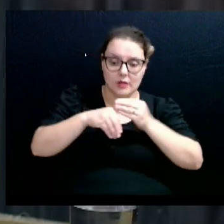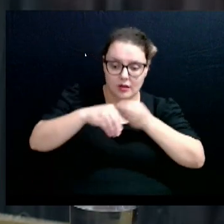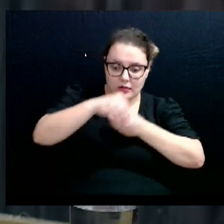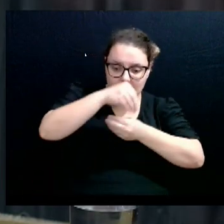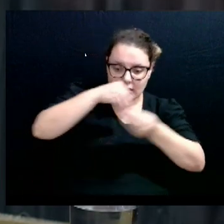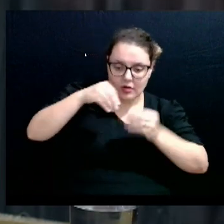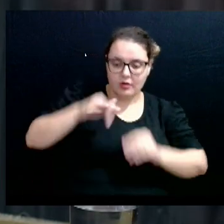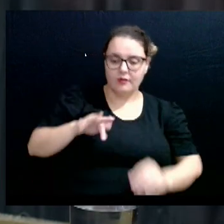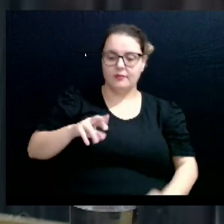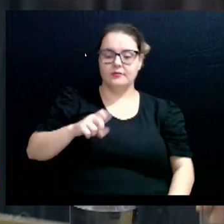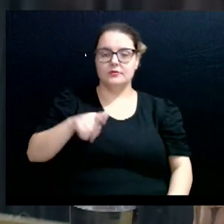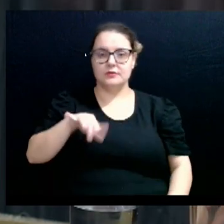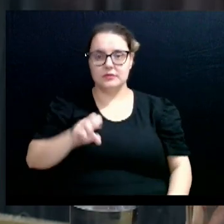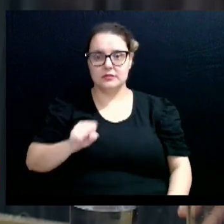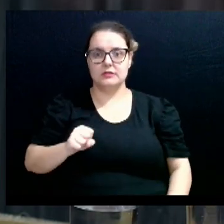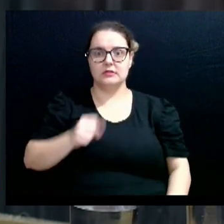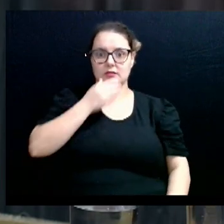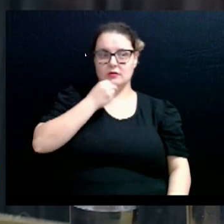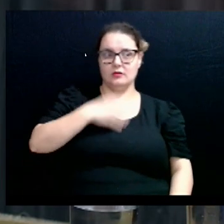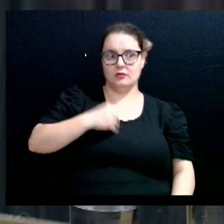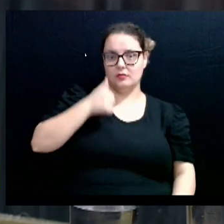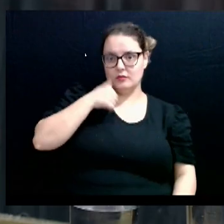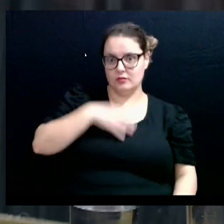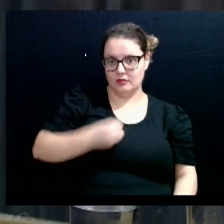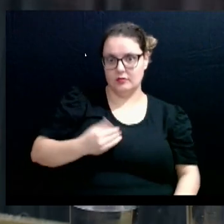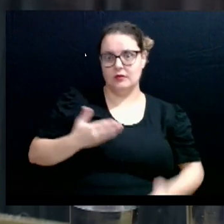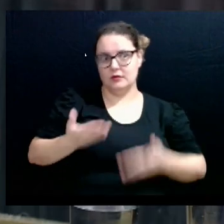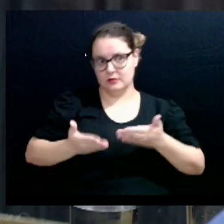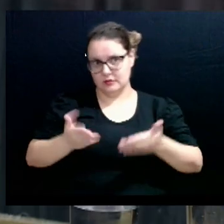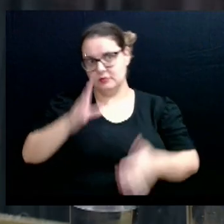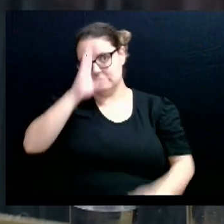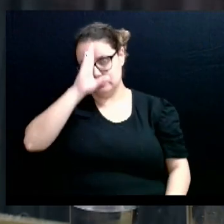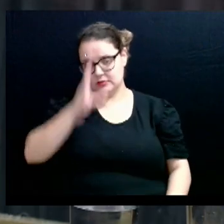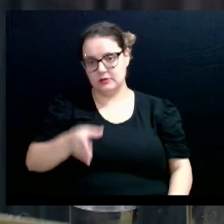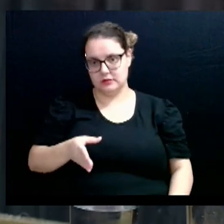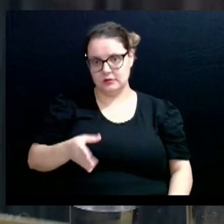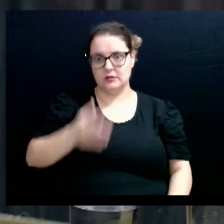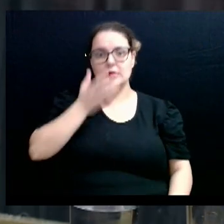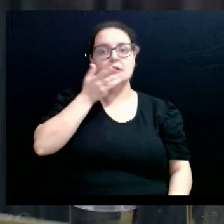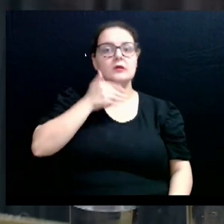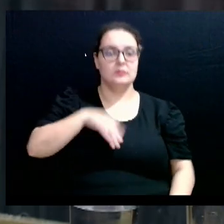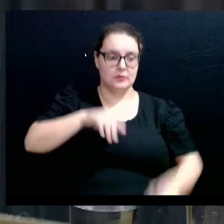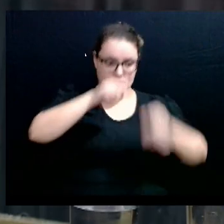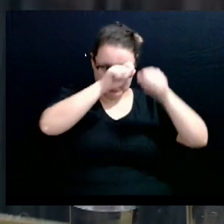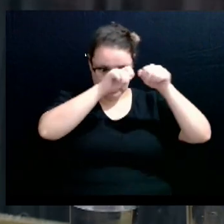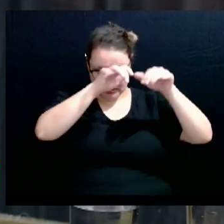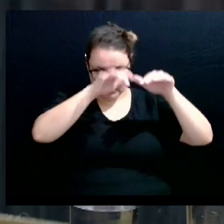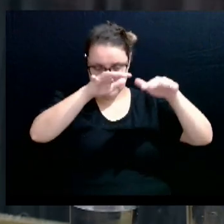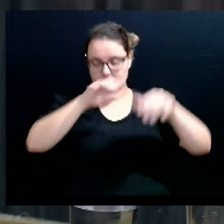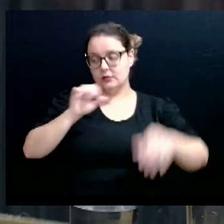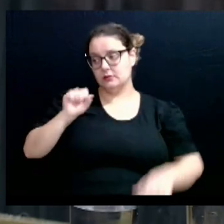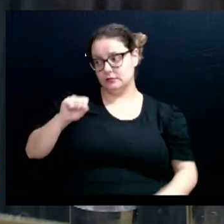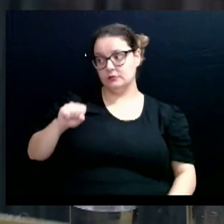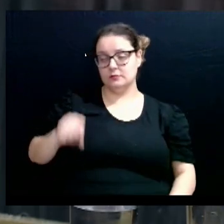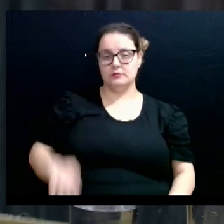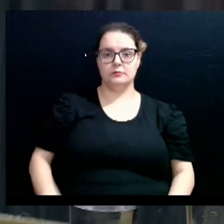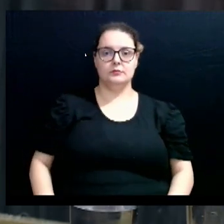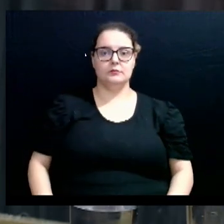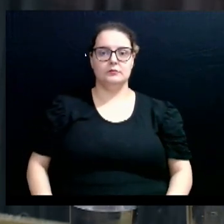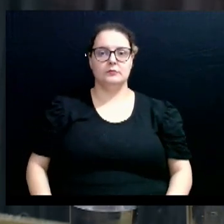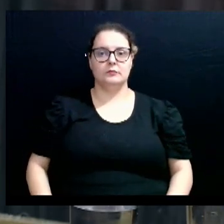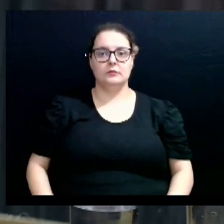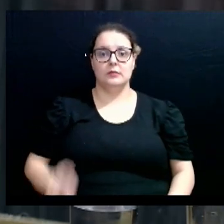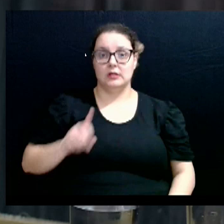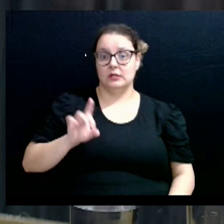com o filho, principalmente, em se tratando da criança com autismo, Uhum. e ele esbarra não só nessa